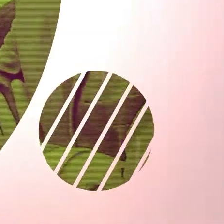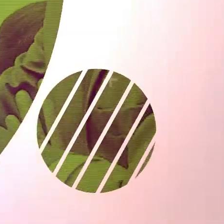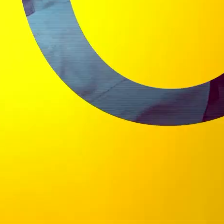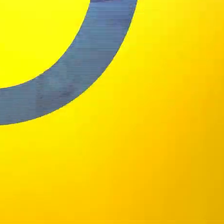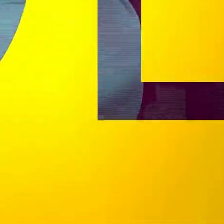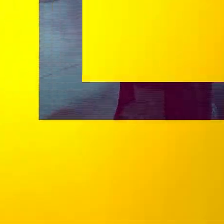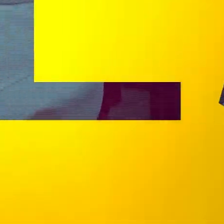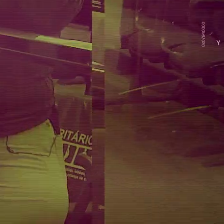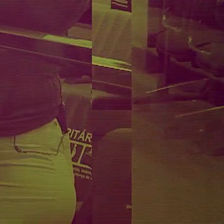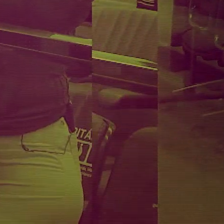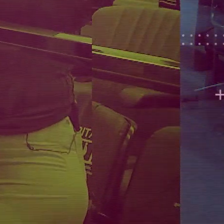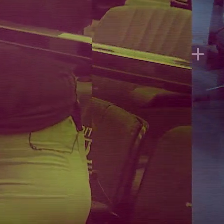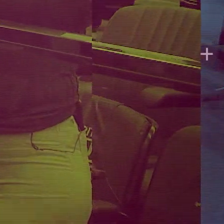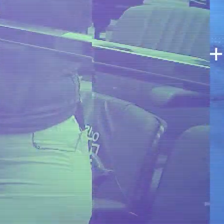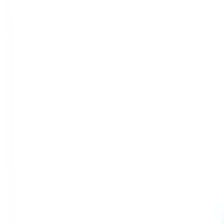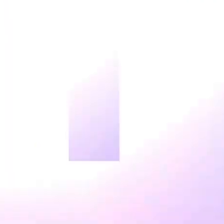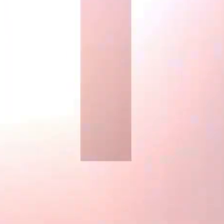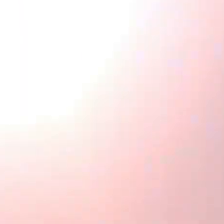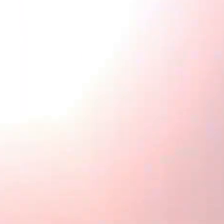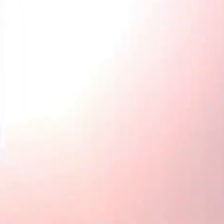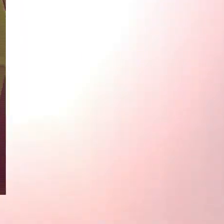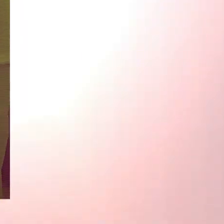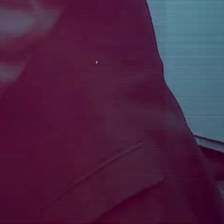Quanto vale um abraço?